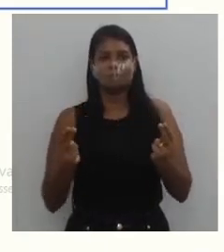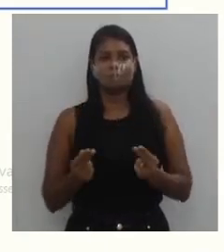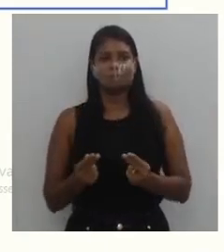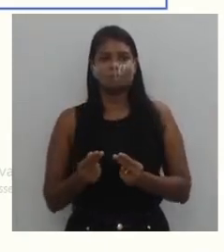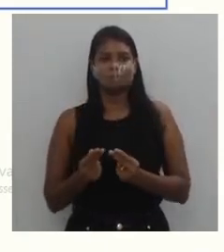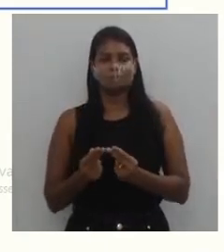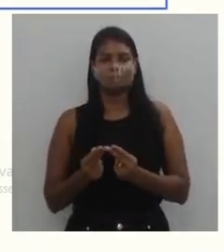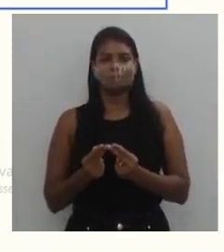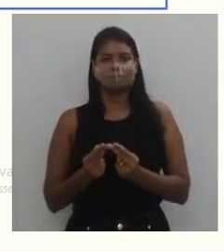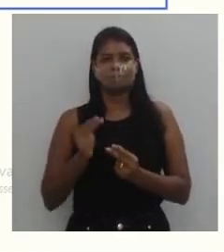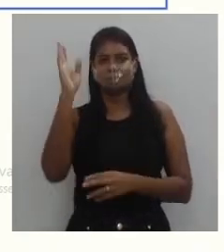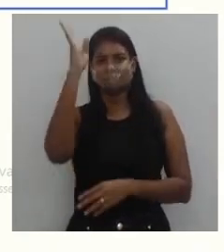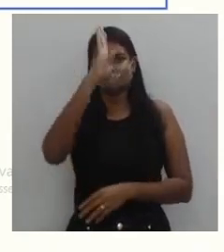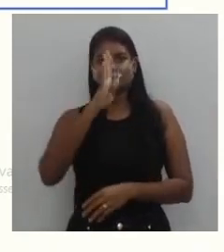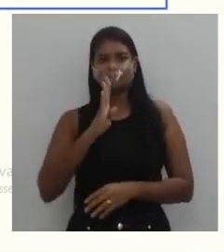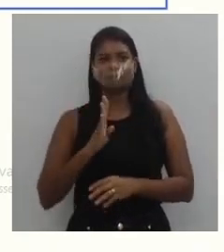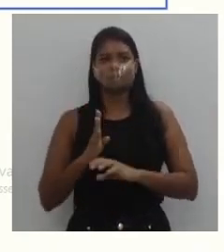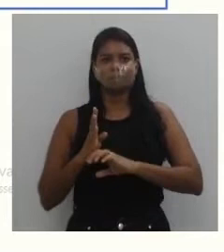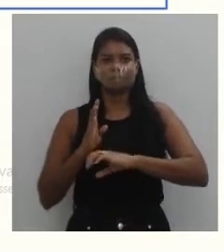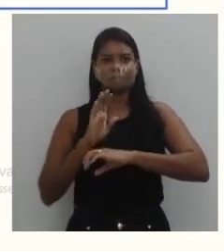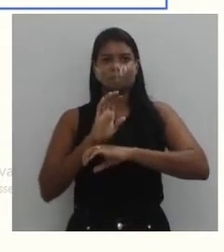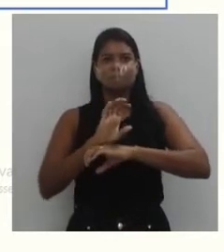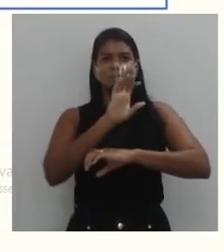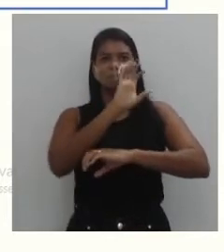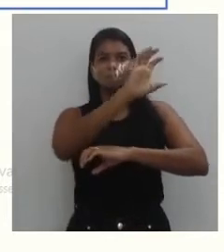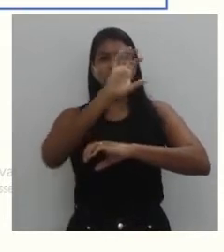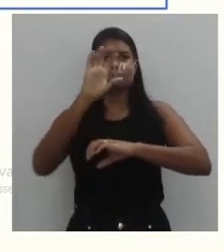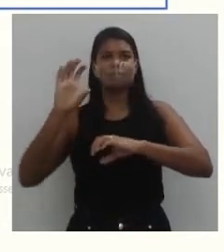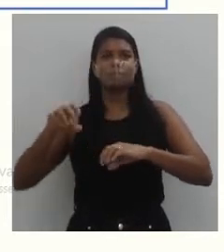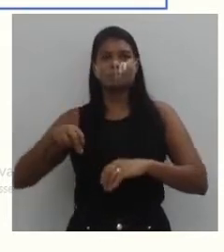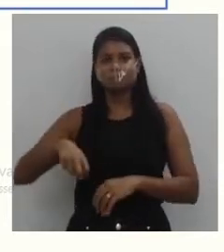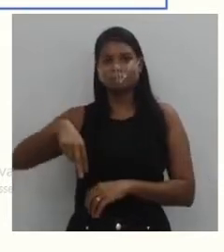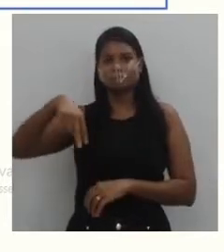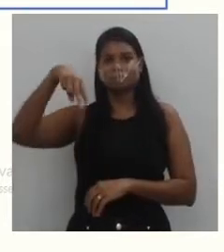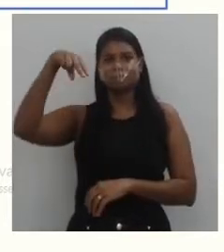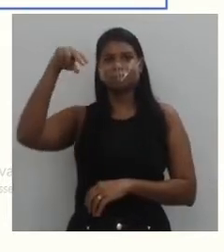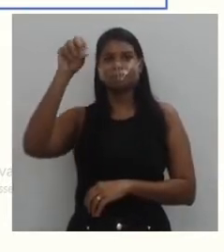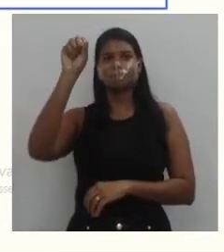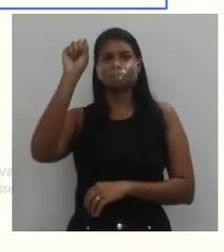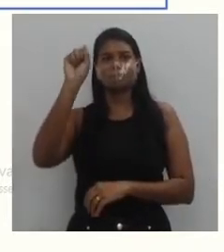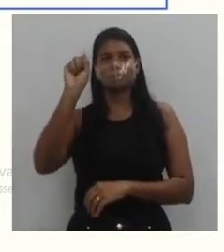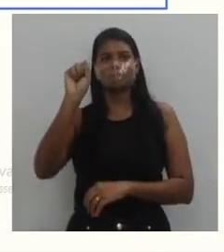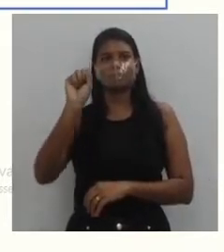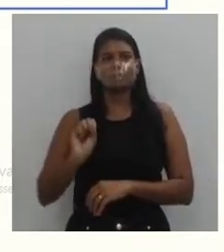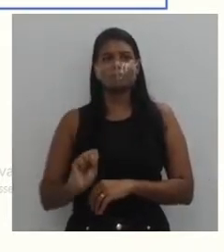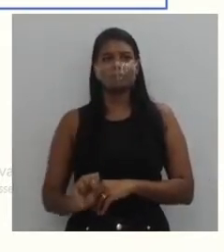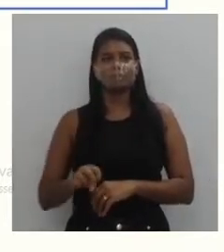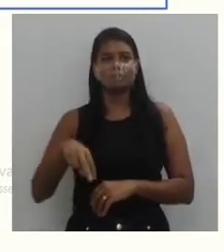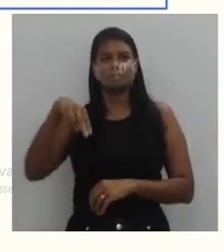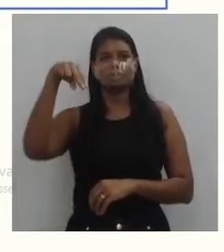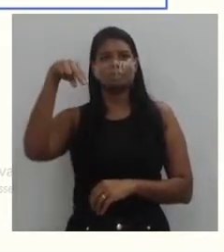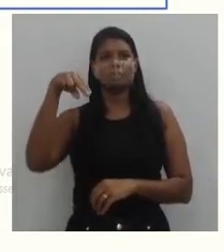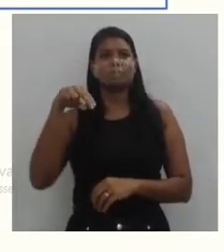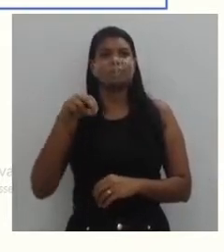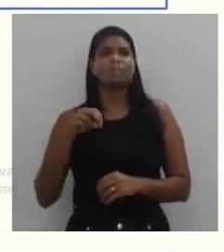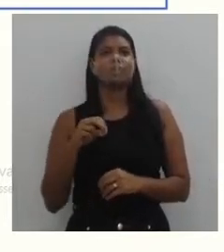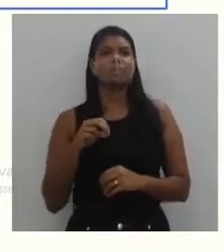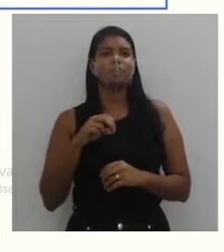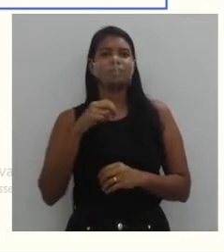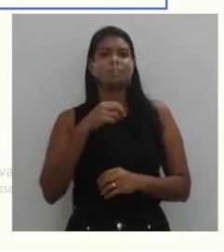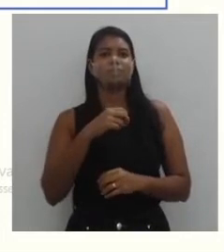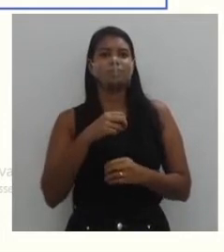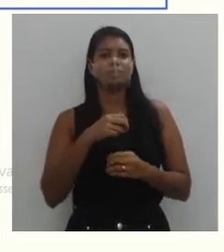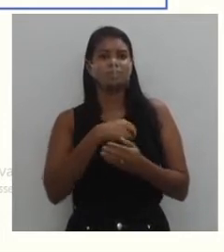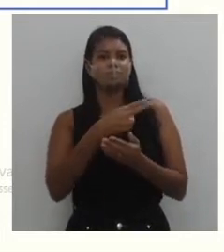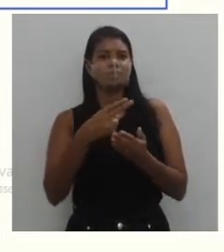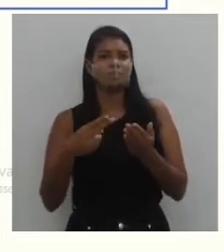Brasil, nós temos as várias regiões. Olhem só, norte, nordeste, sul, centro-oeste. Vejam as tradições,